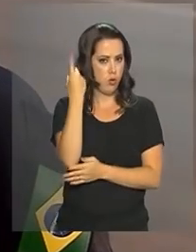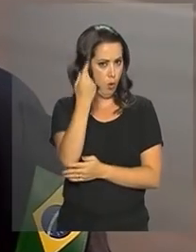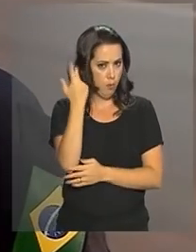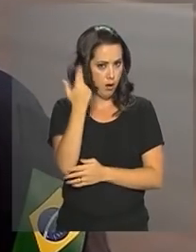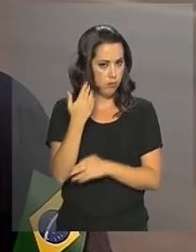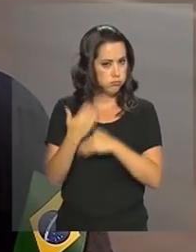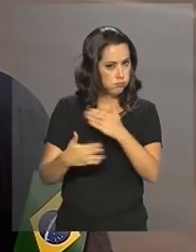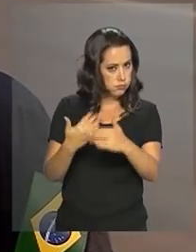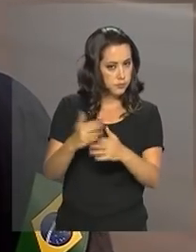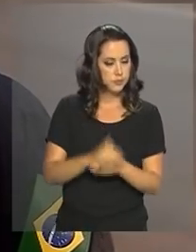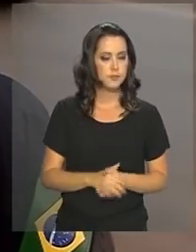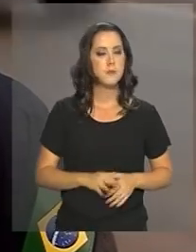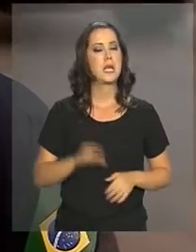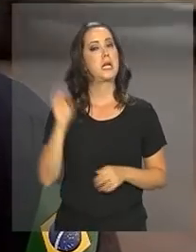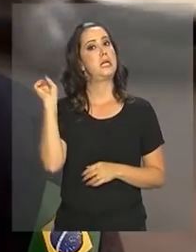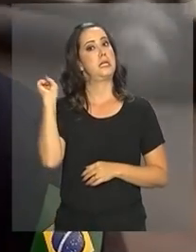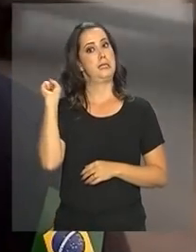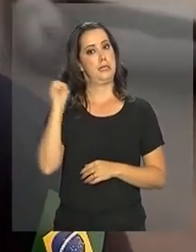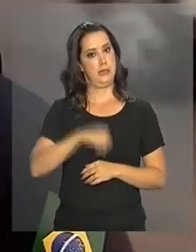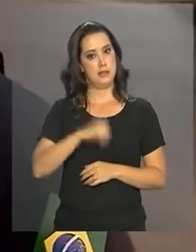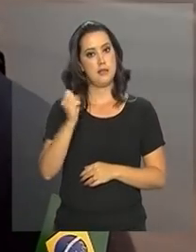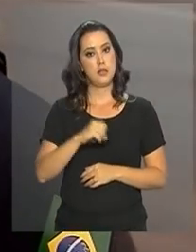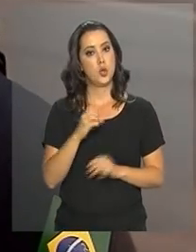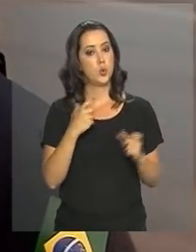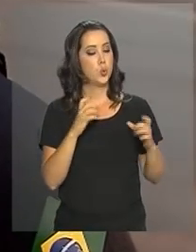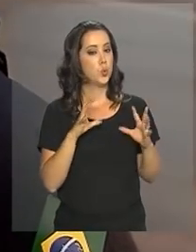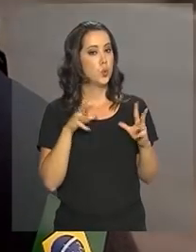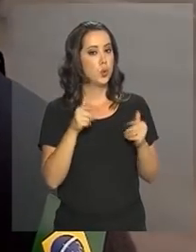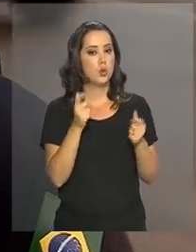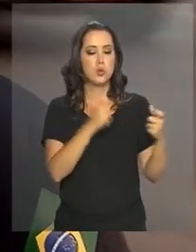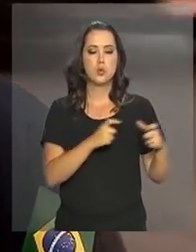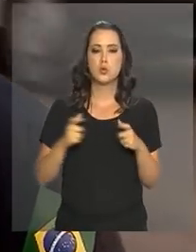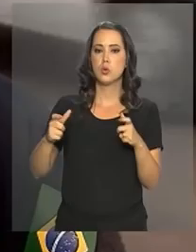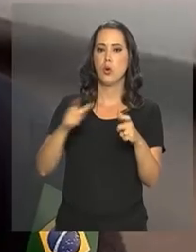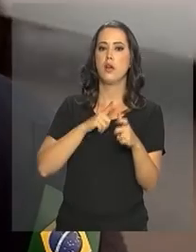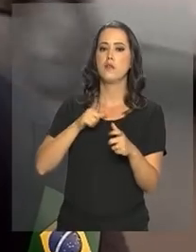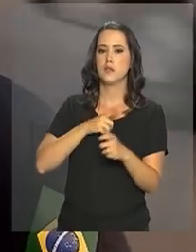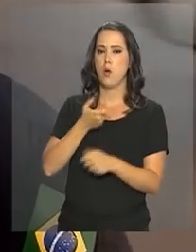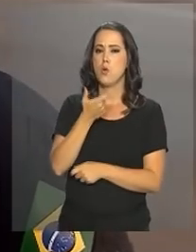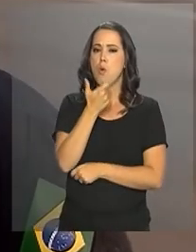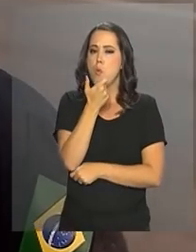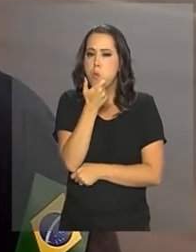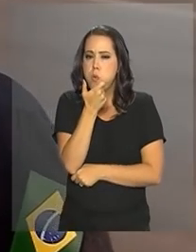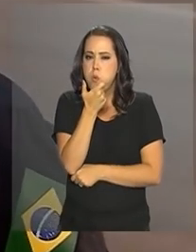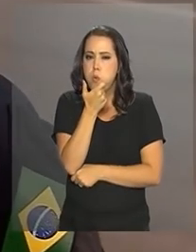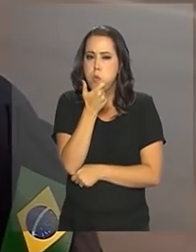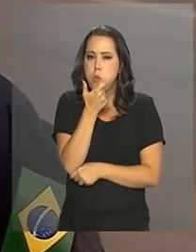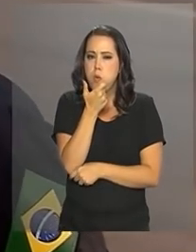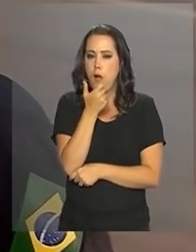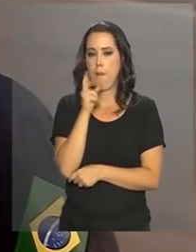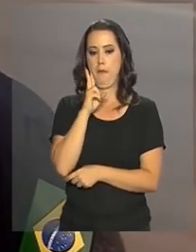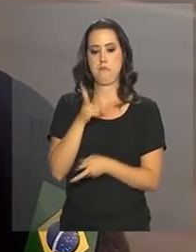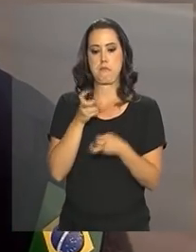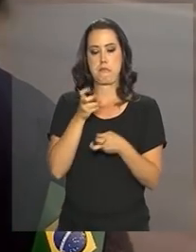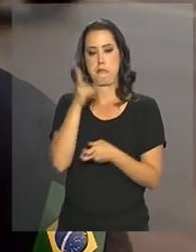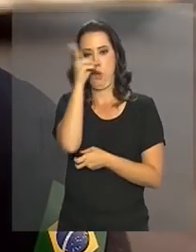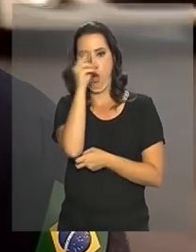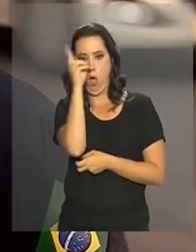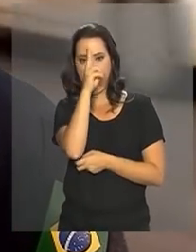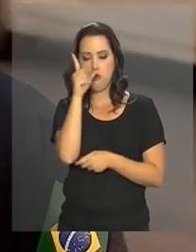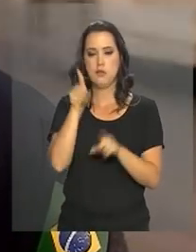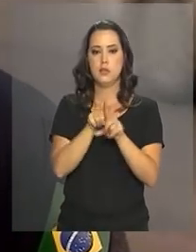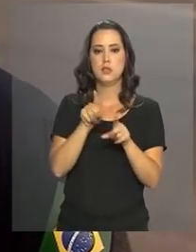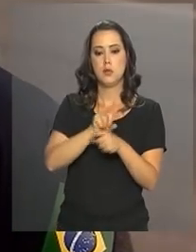Vai continuar assim. Em todas as rodovias, a Polícia Rodoviária Federal vai estar utilizando os bafômetros e os radares para coibir o excesso